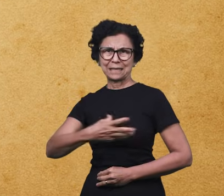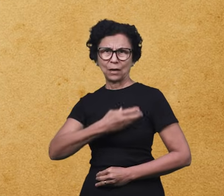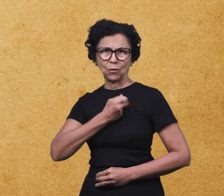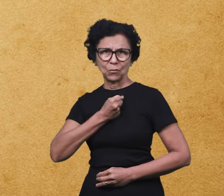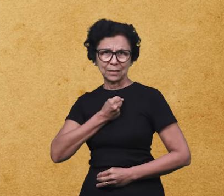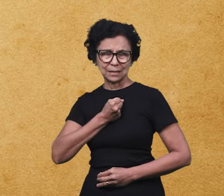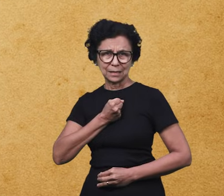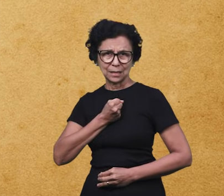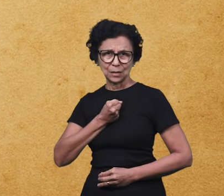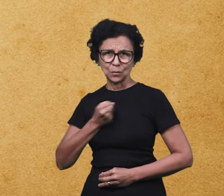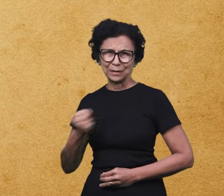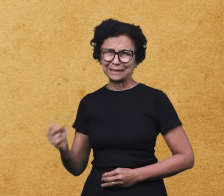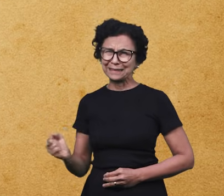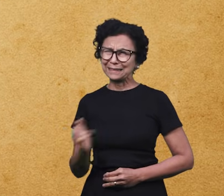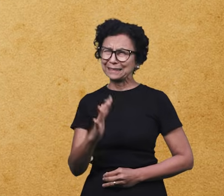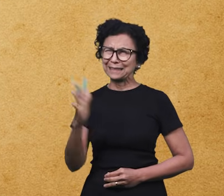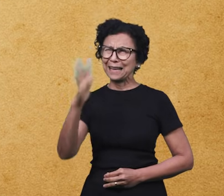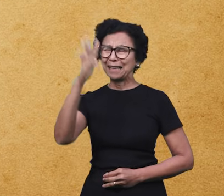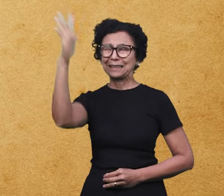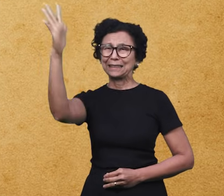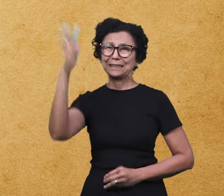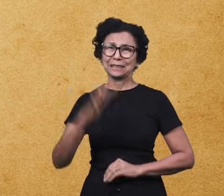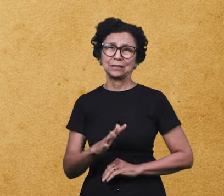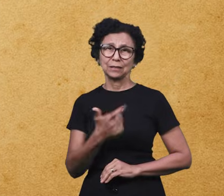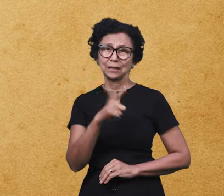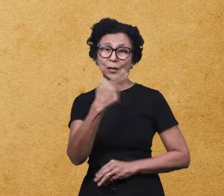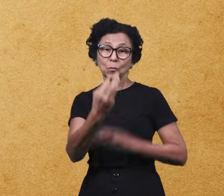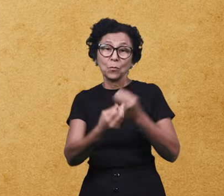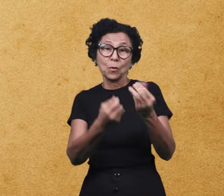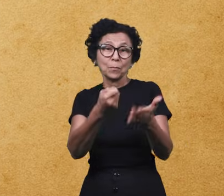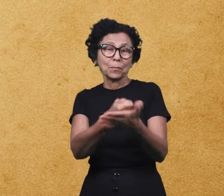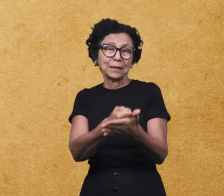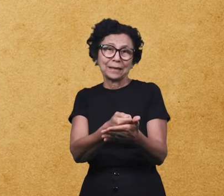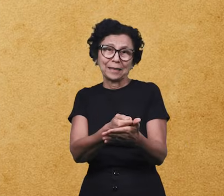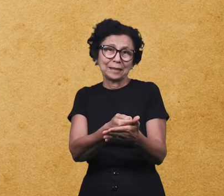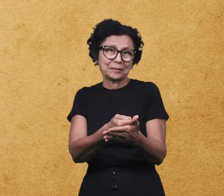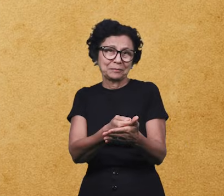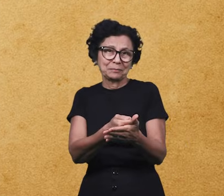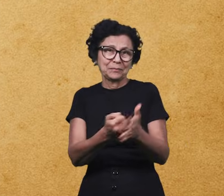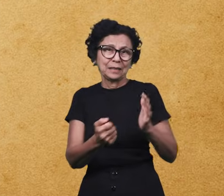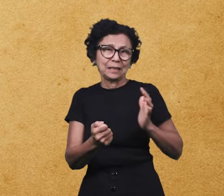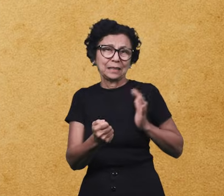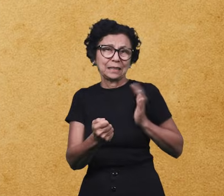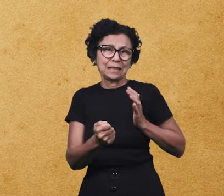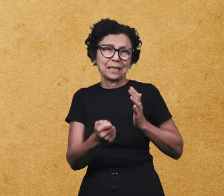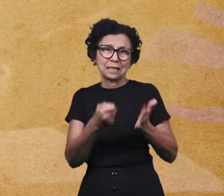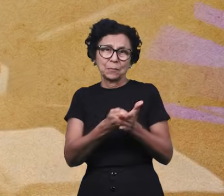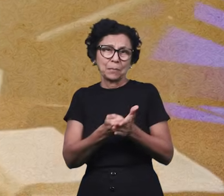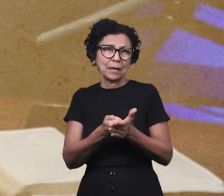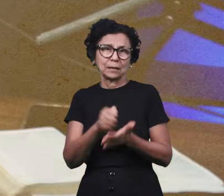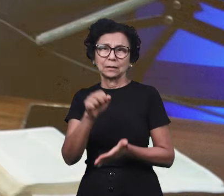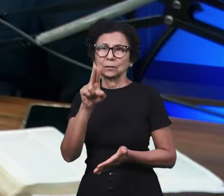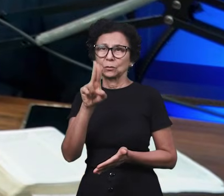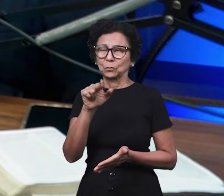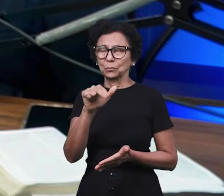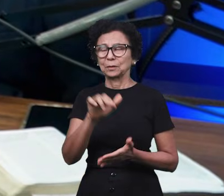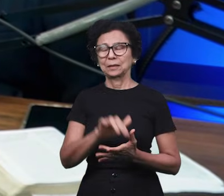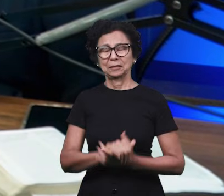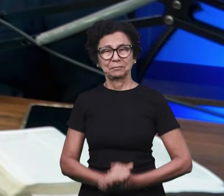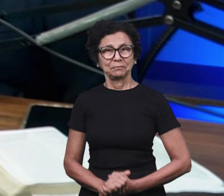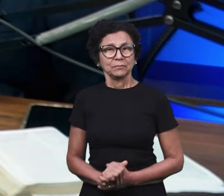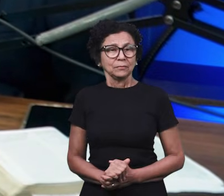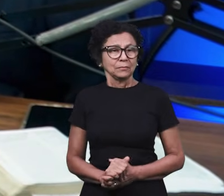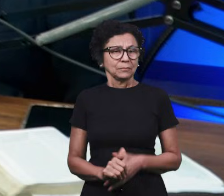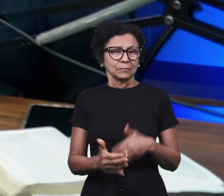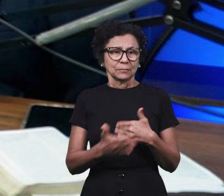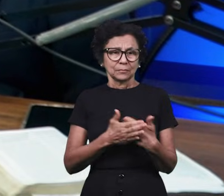caríssima e seus recursos se esgotariam antes. Então, qualquer recurso do homem,